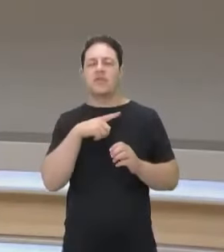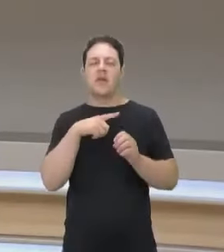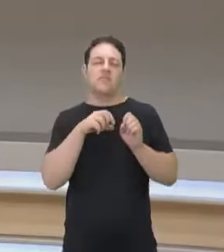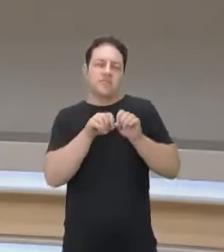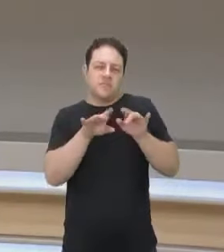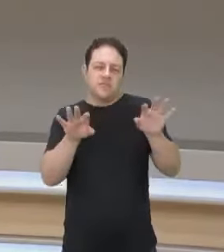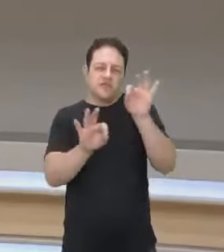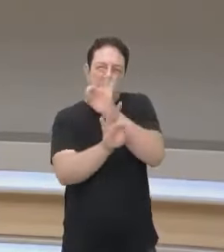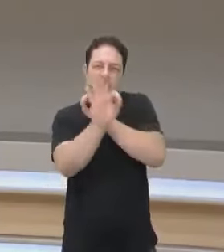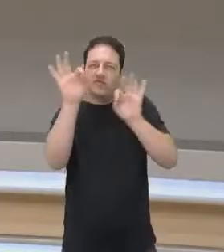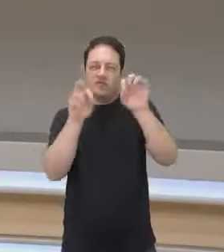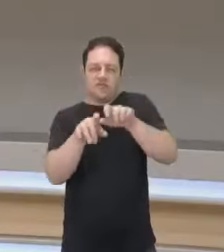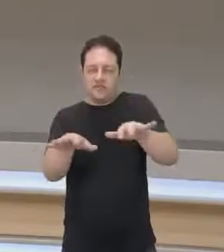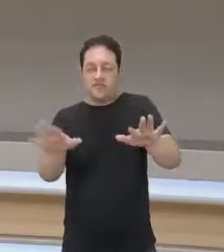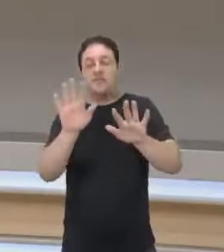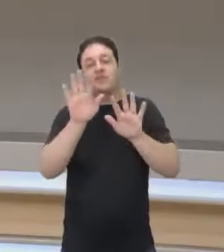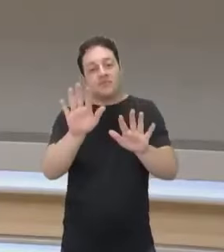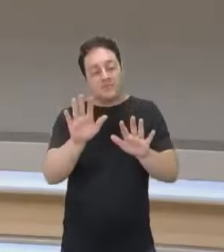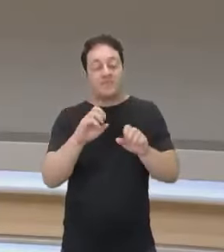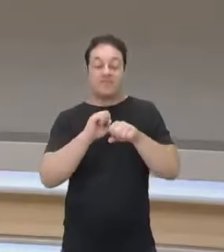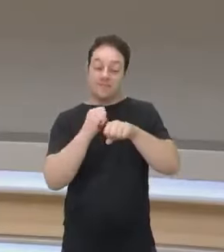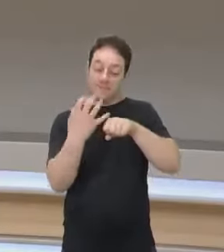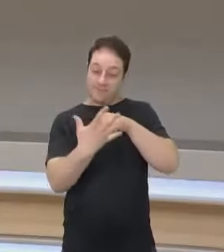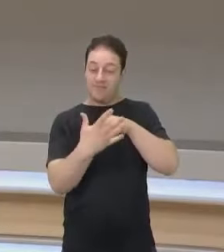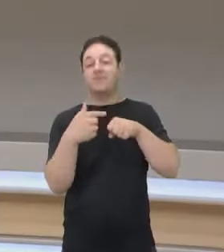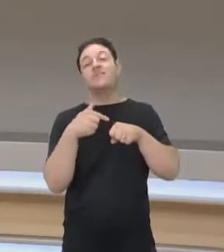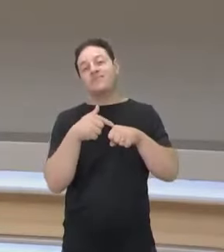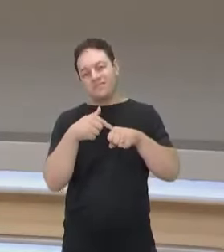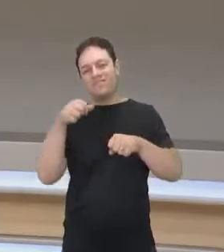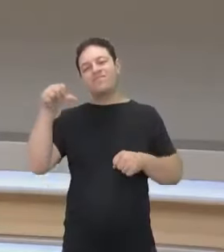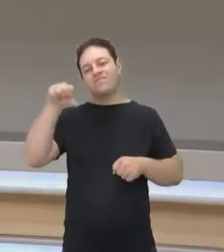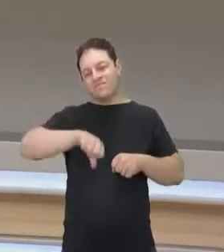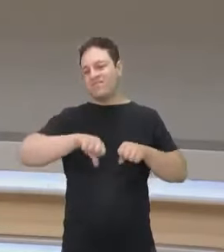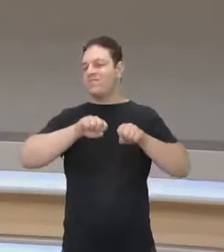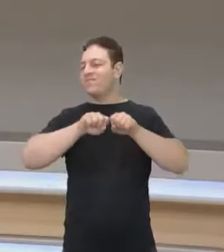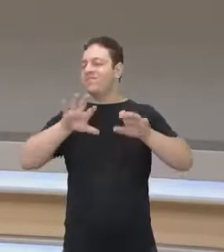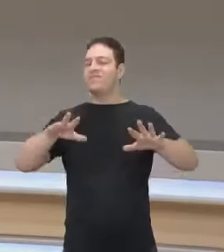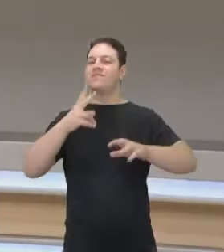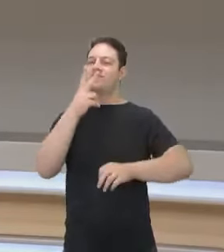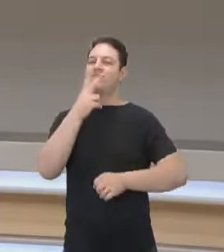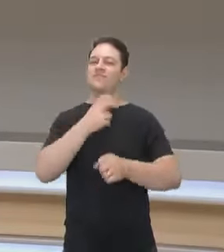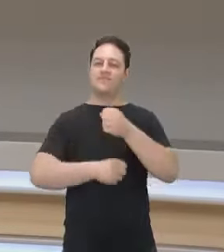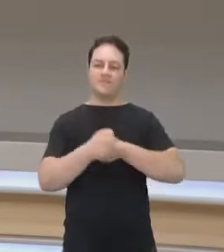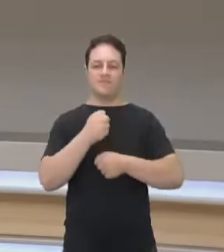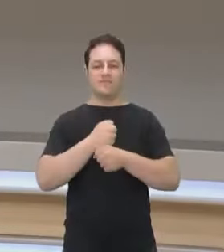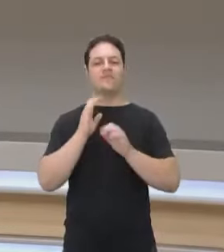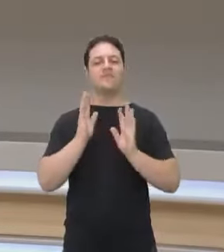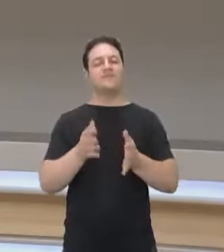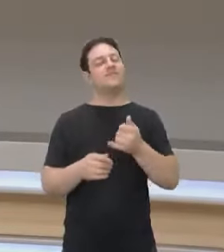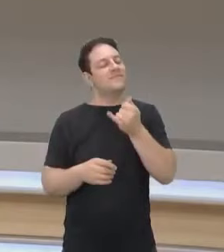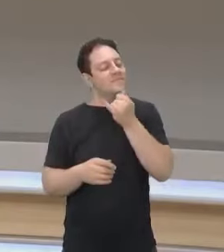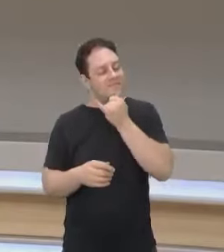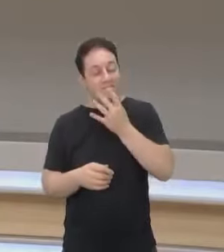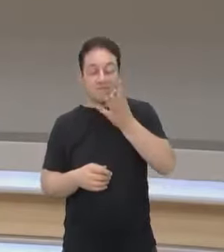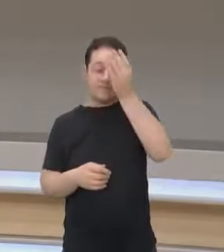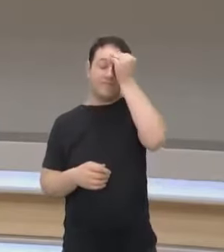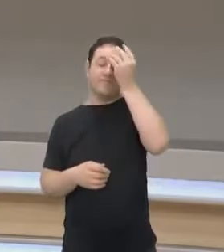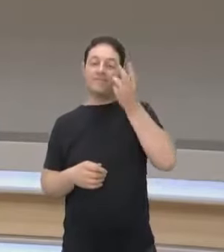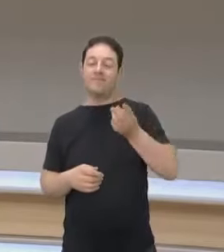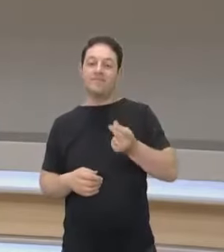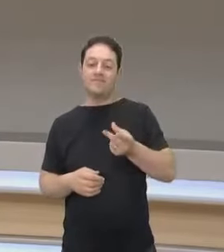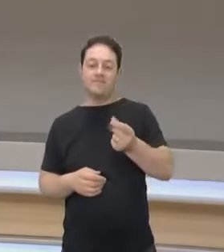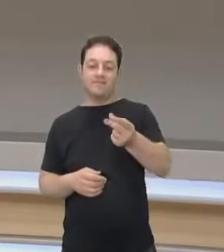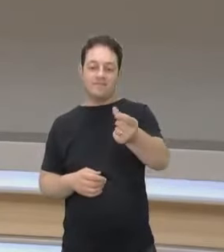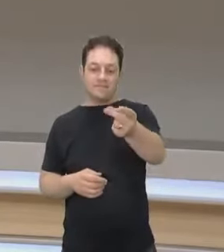insetos, né, mas vamos ficar no Covid, eu acho que é um exemplo, infelizmente vai ser o nosso grande exemplo para